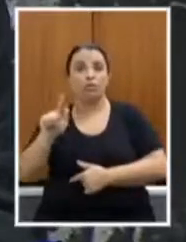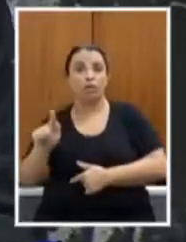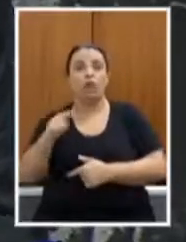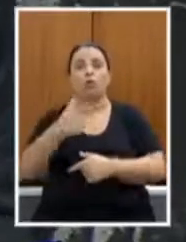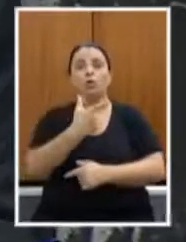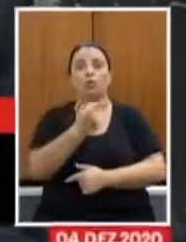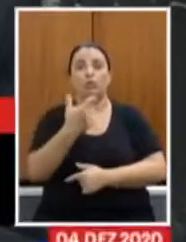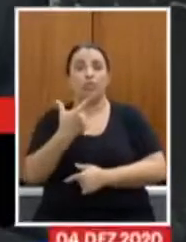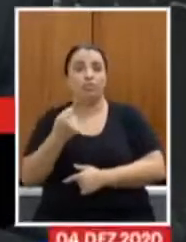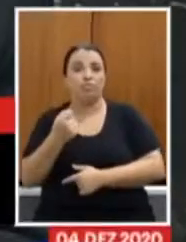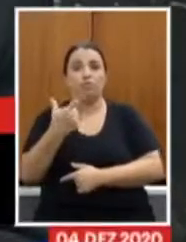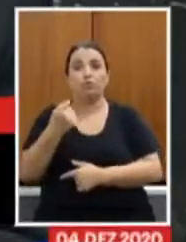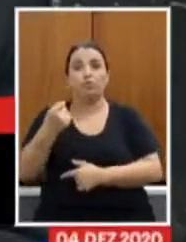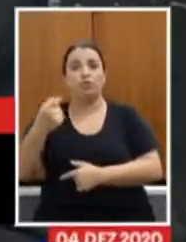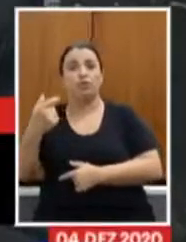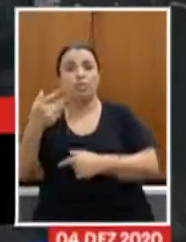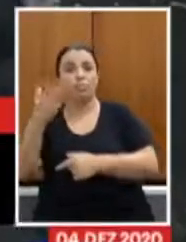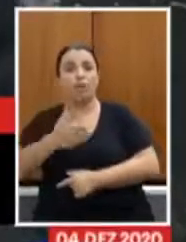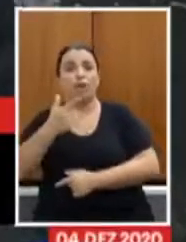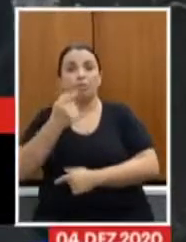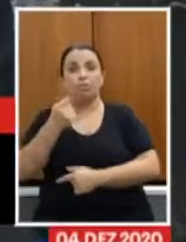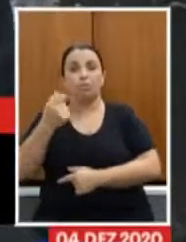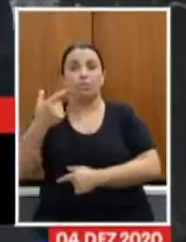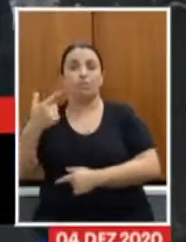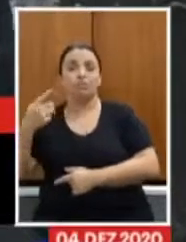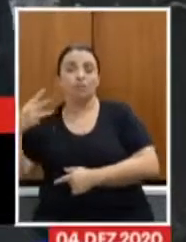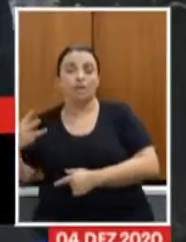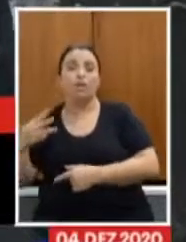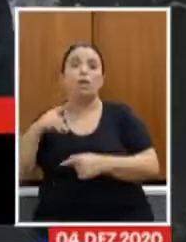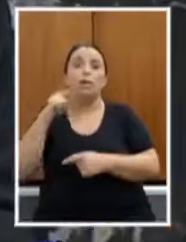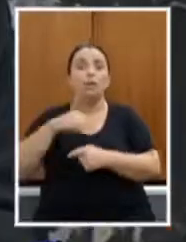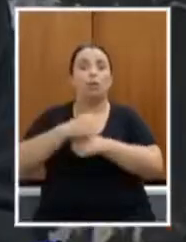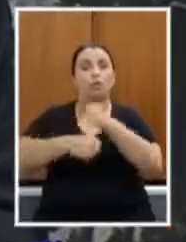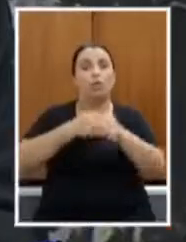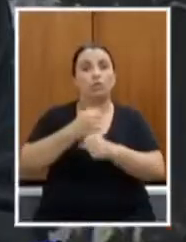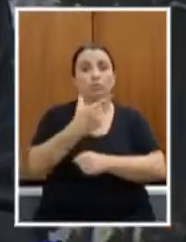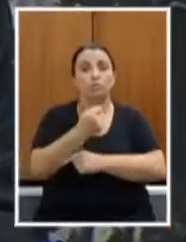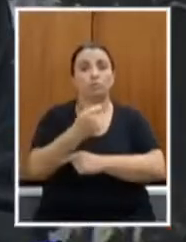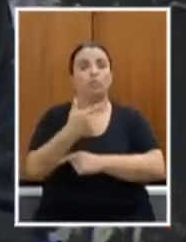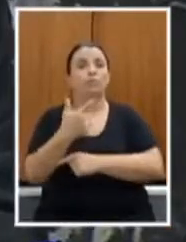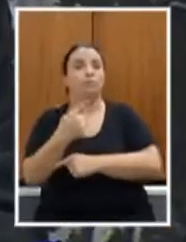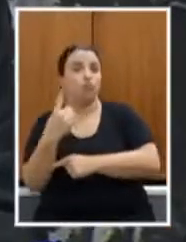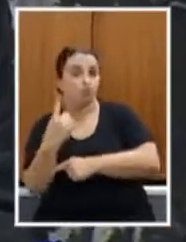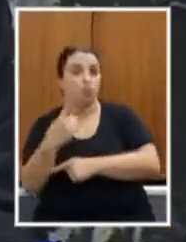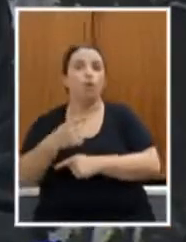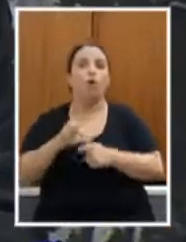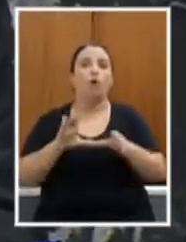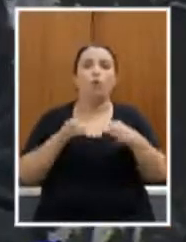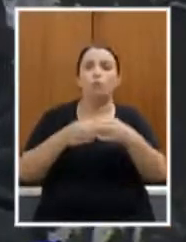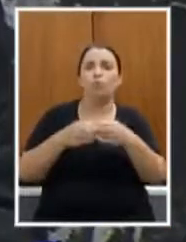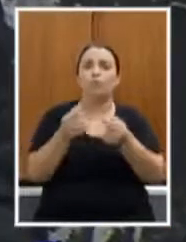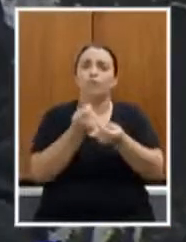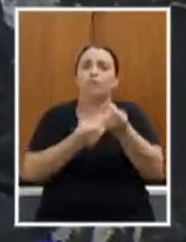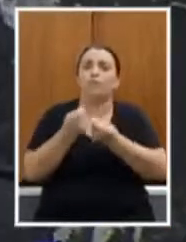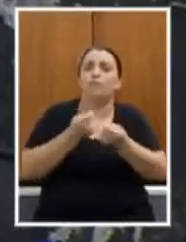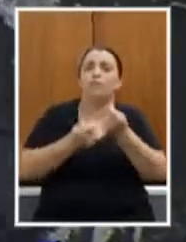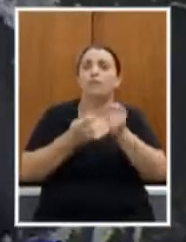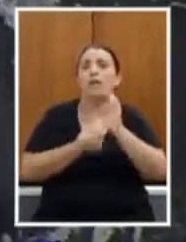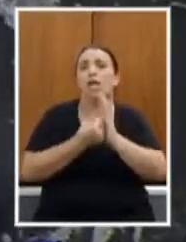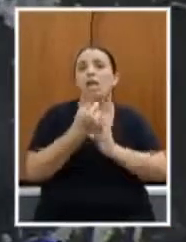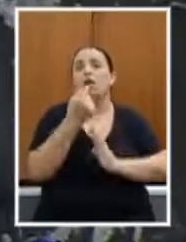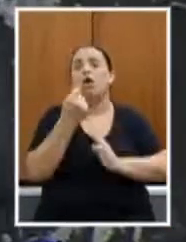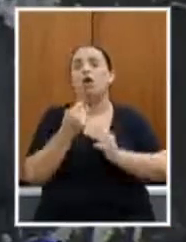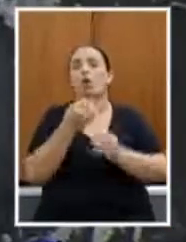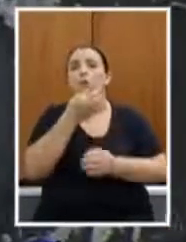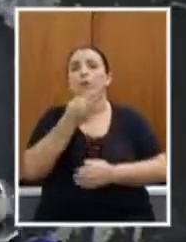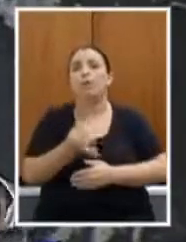2020-2023, para o exercício de 2021. A Comissão de Fiscalização Financeira opina pela aprovação do projeto com as emendas